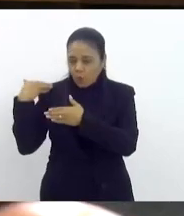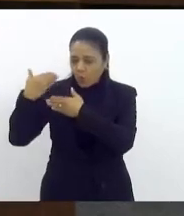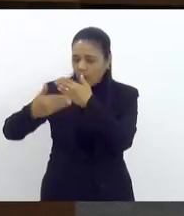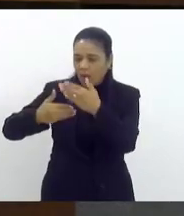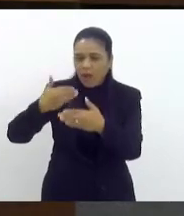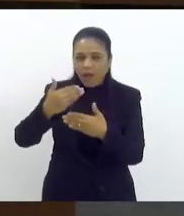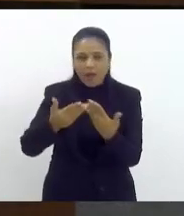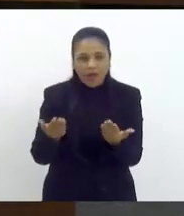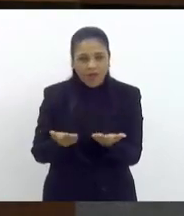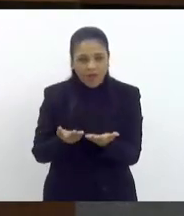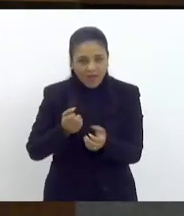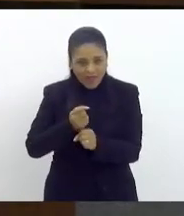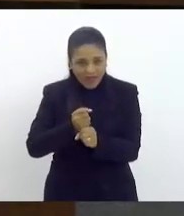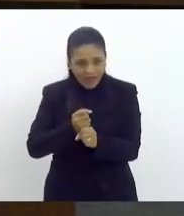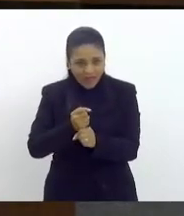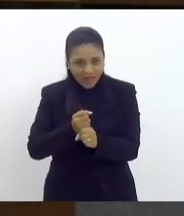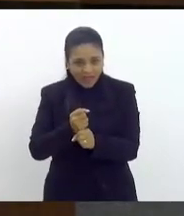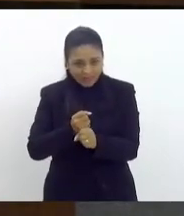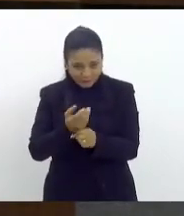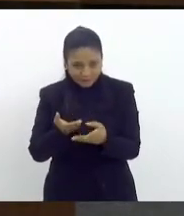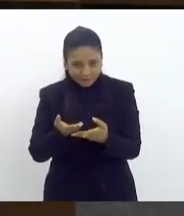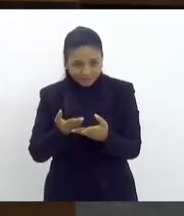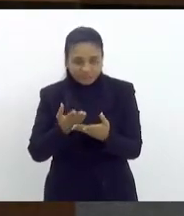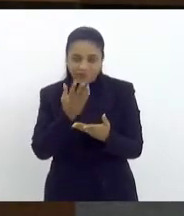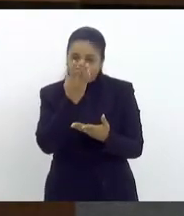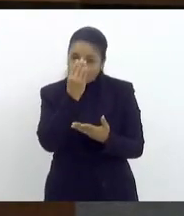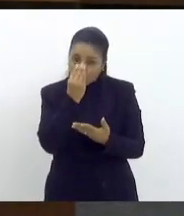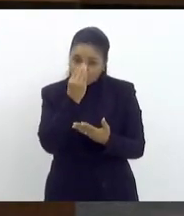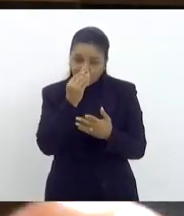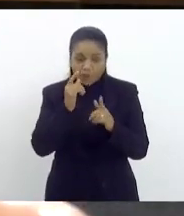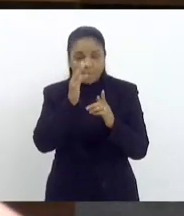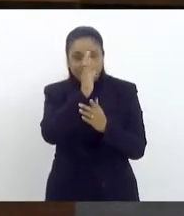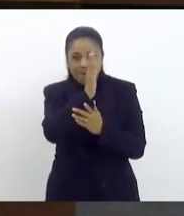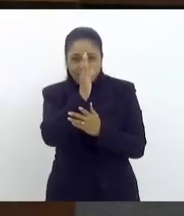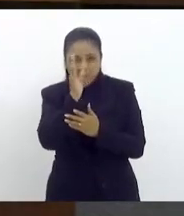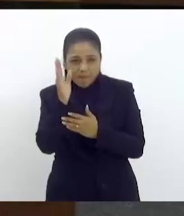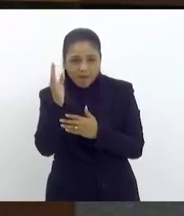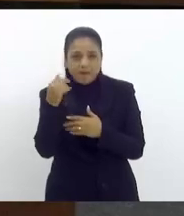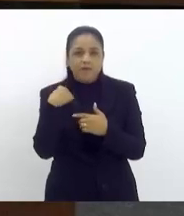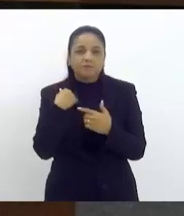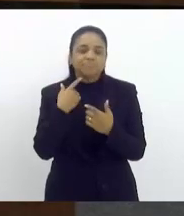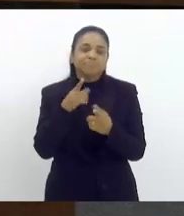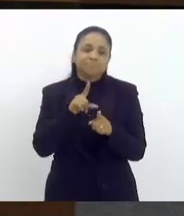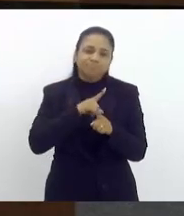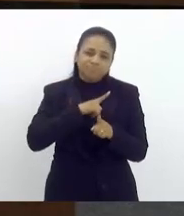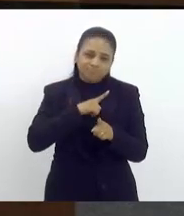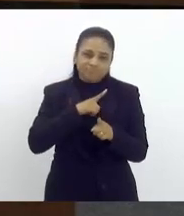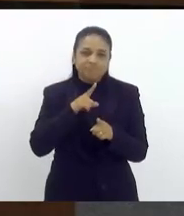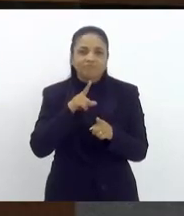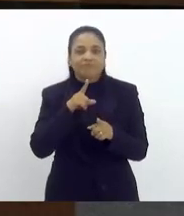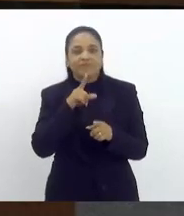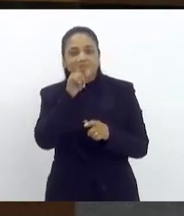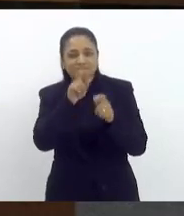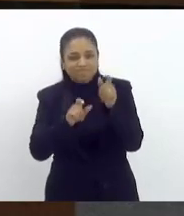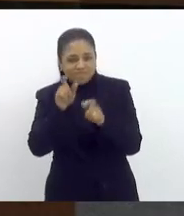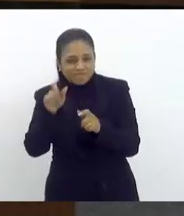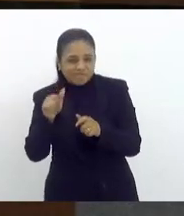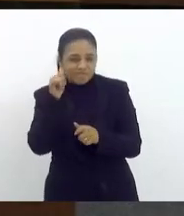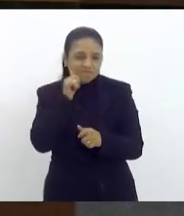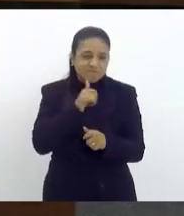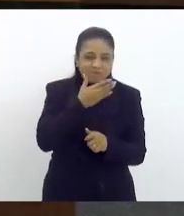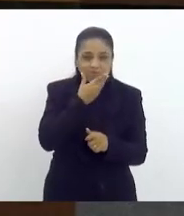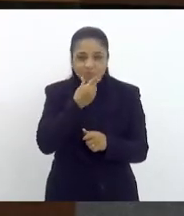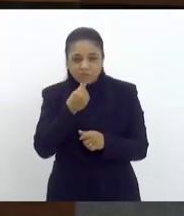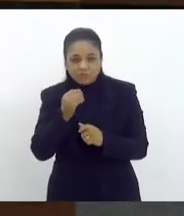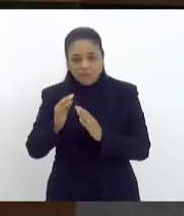preservado então é importante que as e os produtores sobretudo aquelas e aqueles que estão baseados nas periferias do